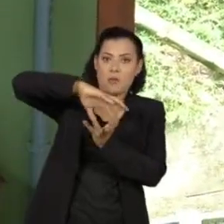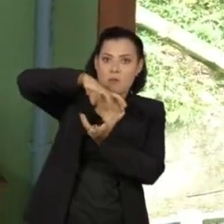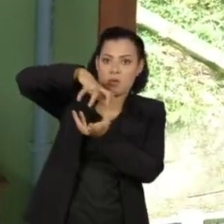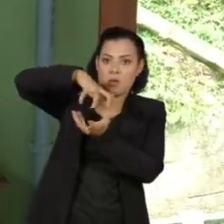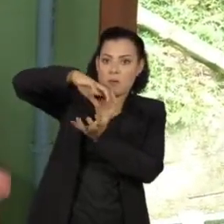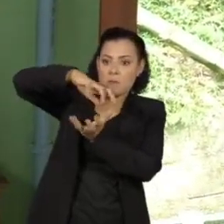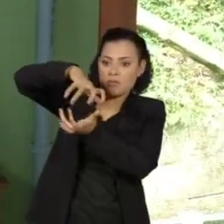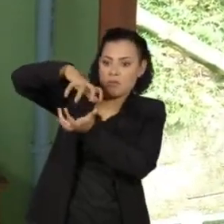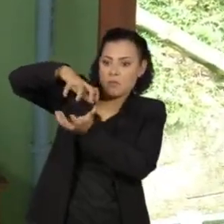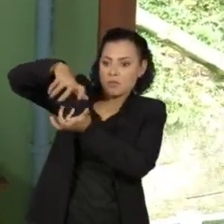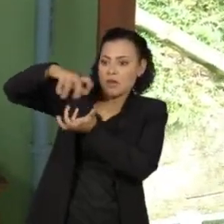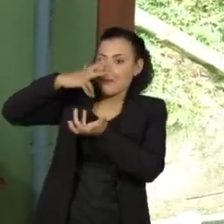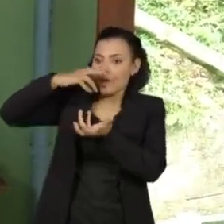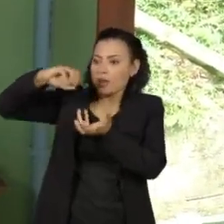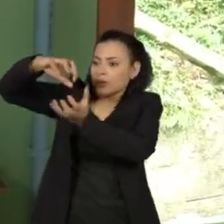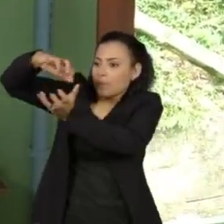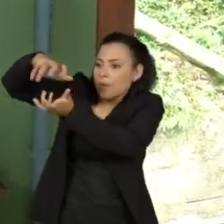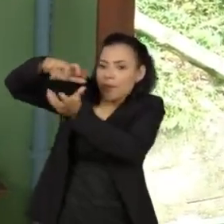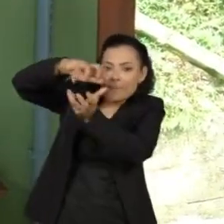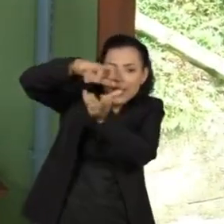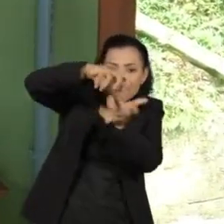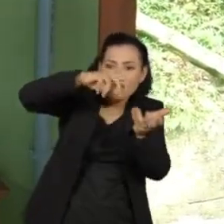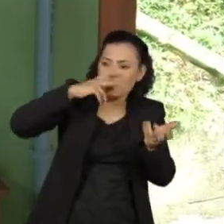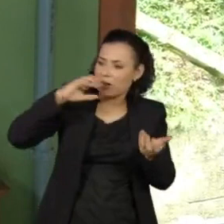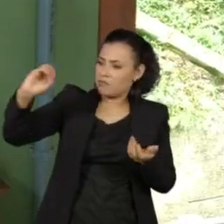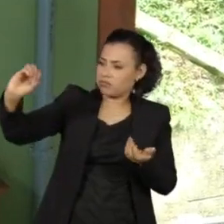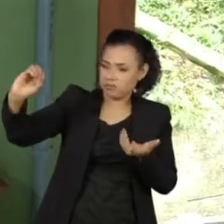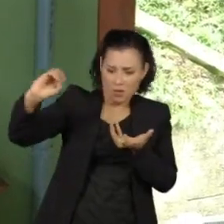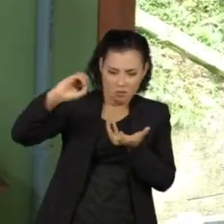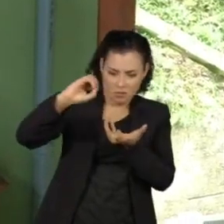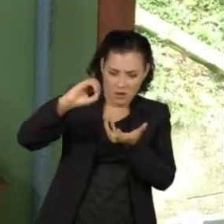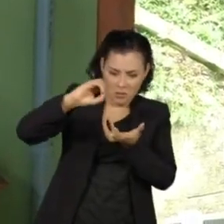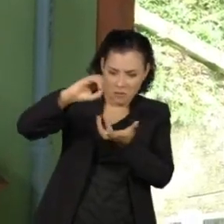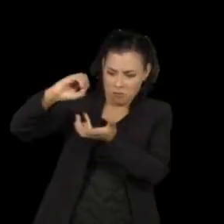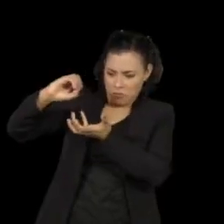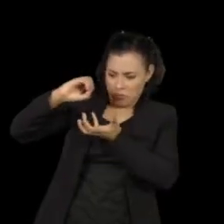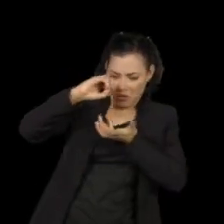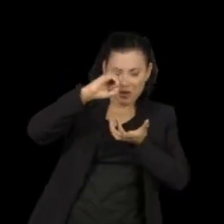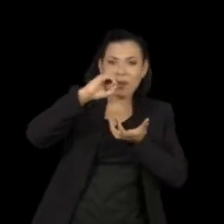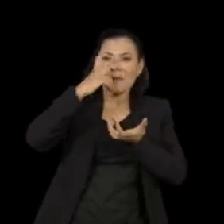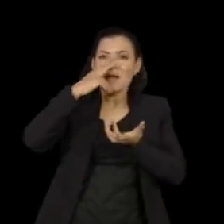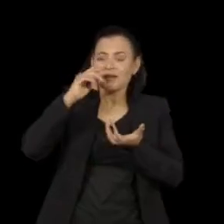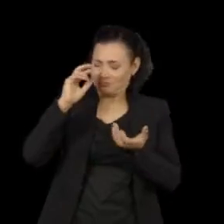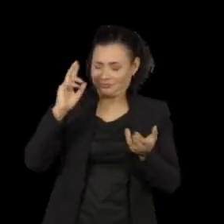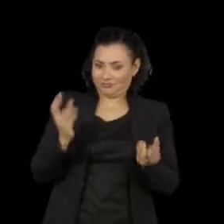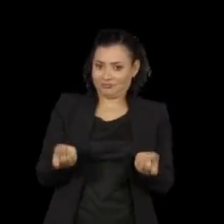meio enviesados. É esquisito pensar um mundo sem Pelé.